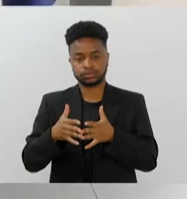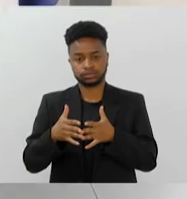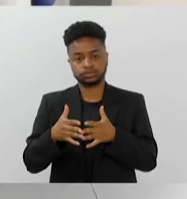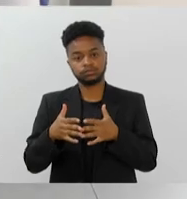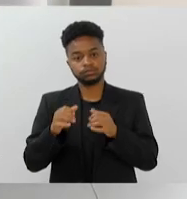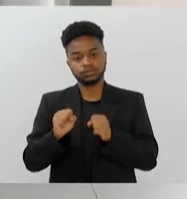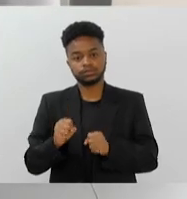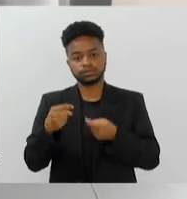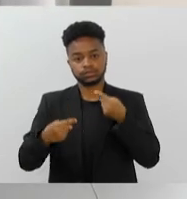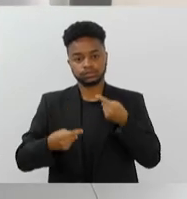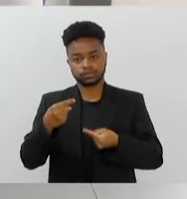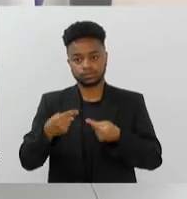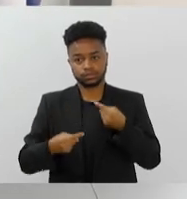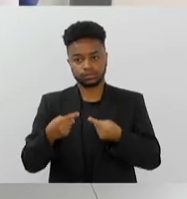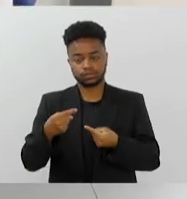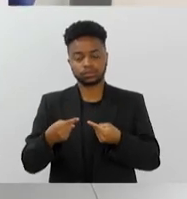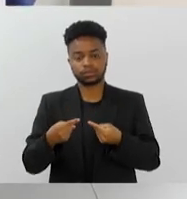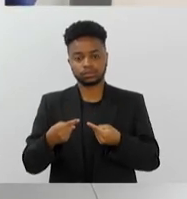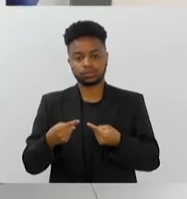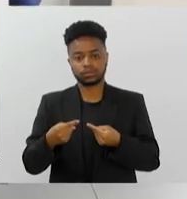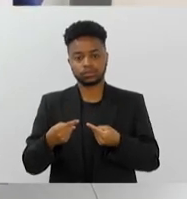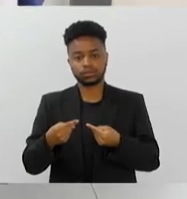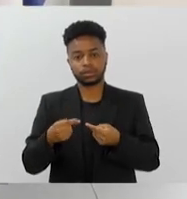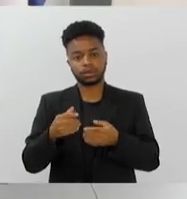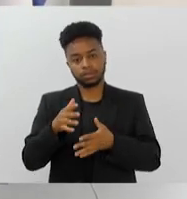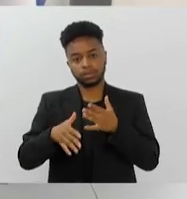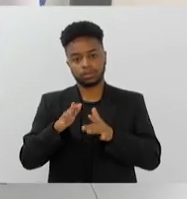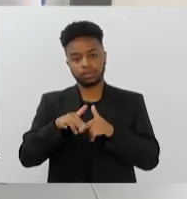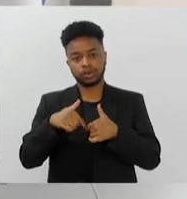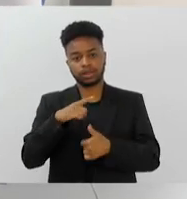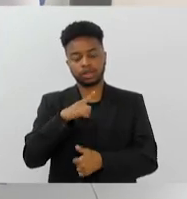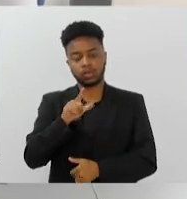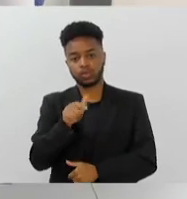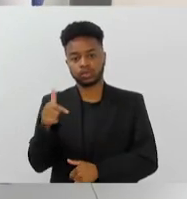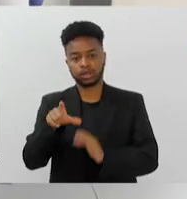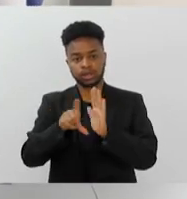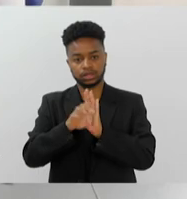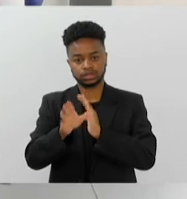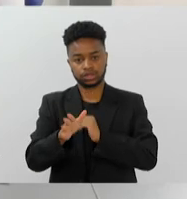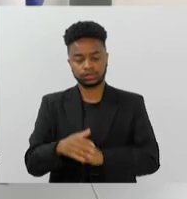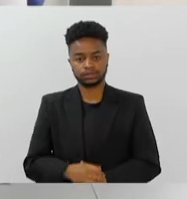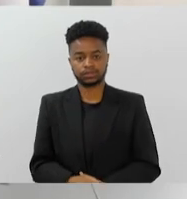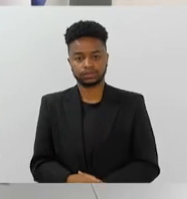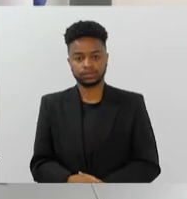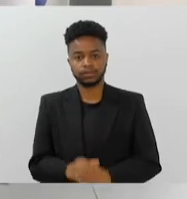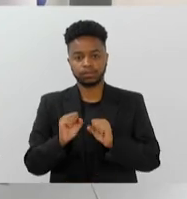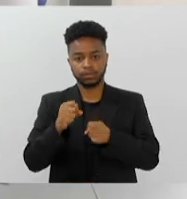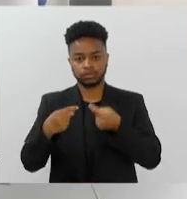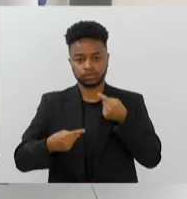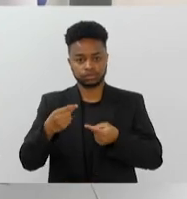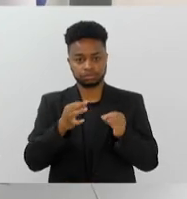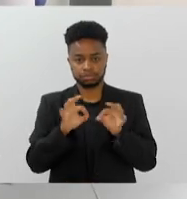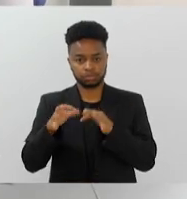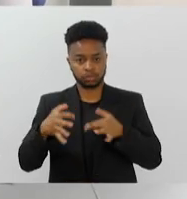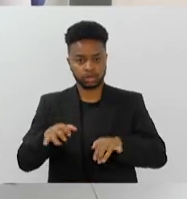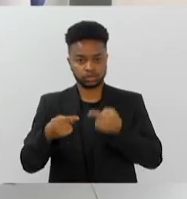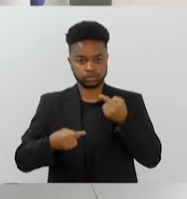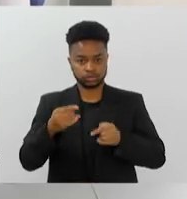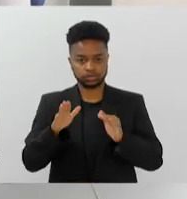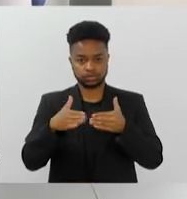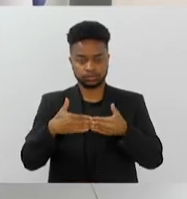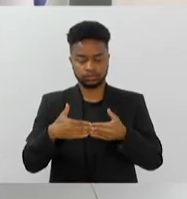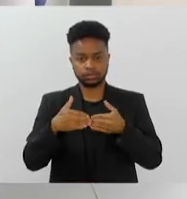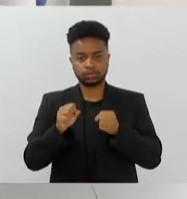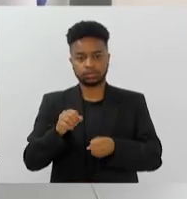Em discussão, prejudicabilidade consoante a lei 10.217/23. Em discussão, não havendo queira discutir, encerrada